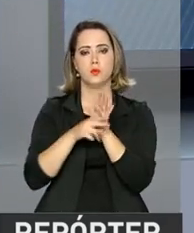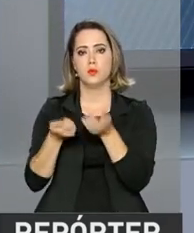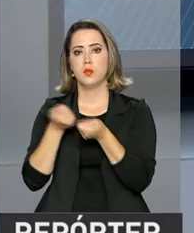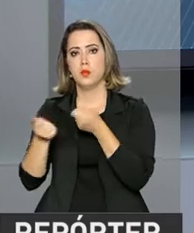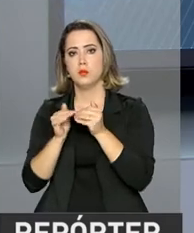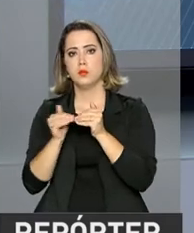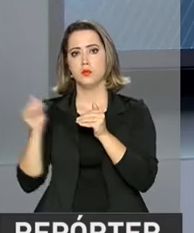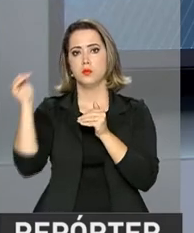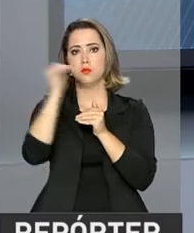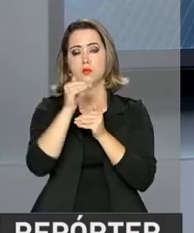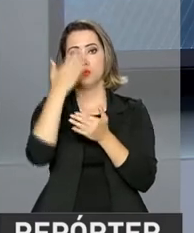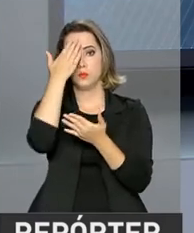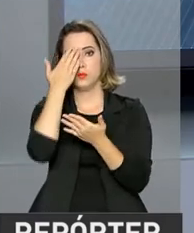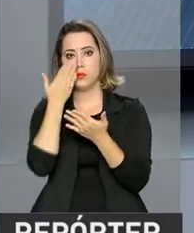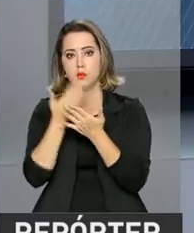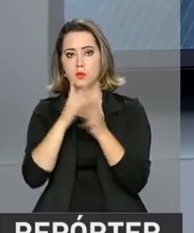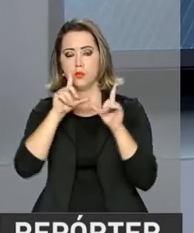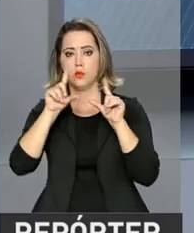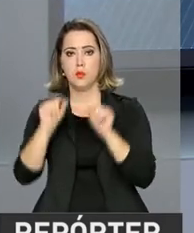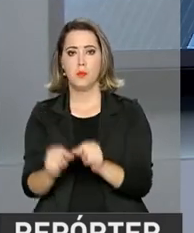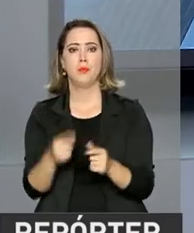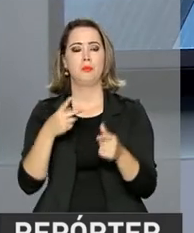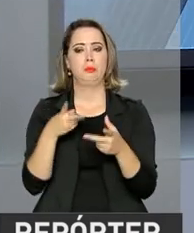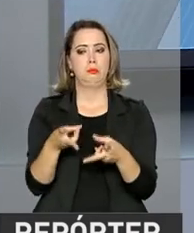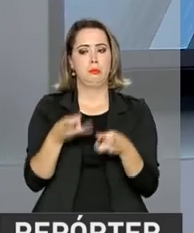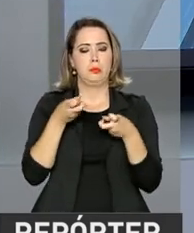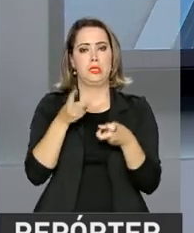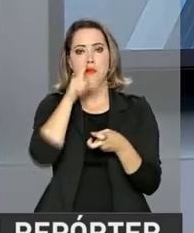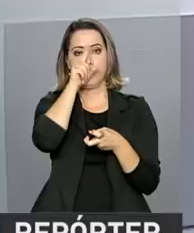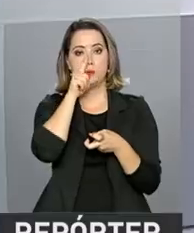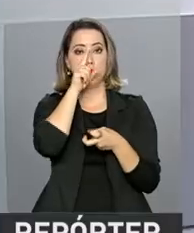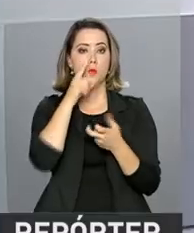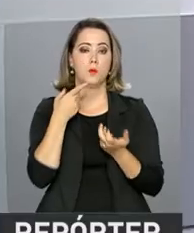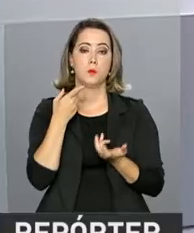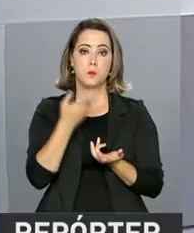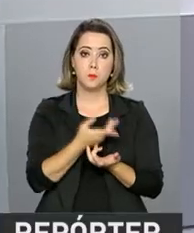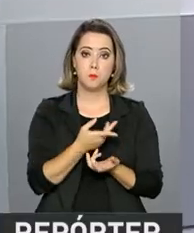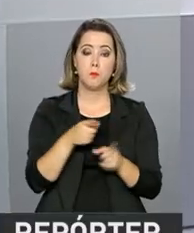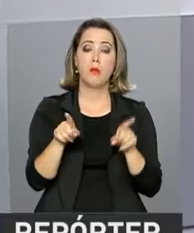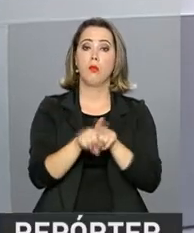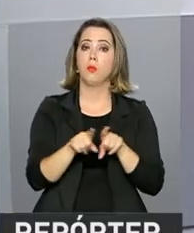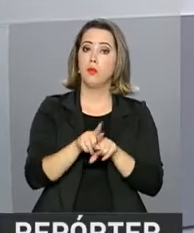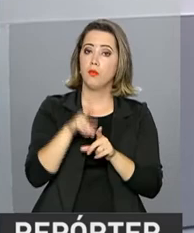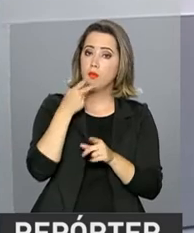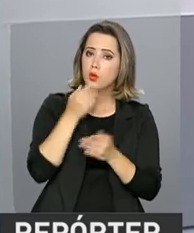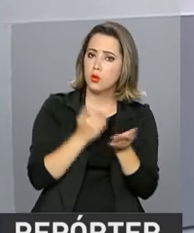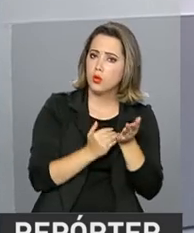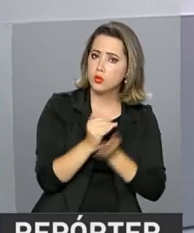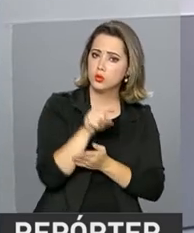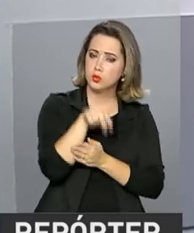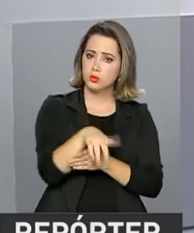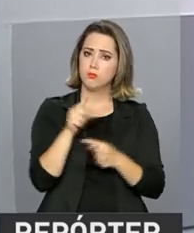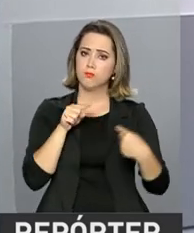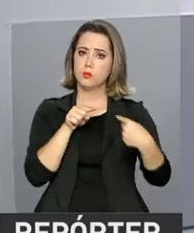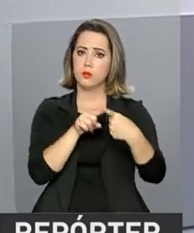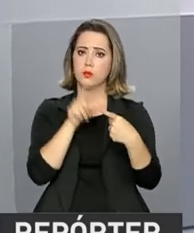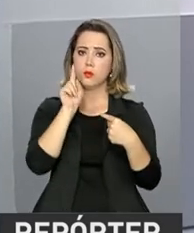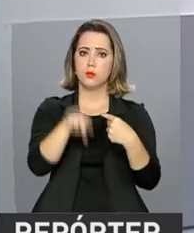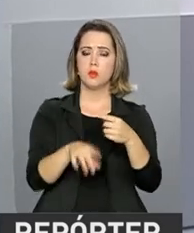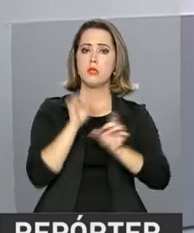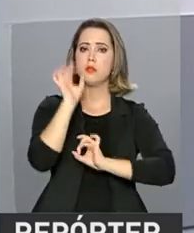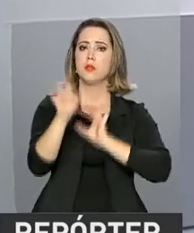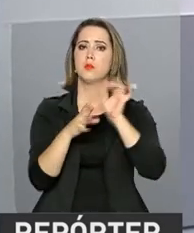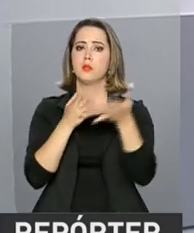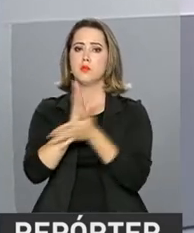aumentaram a confiança e reduziram a percepção de risco segundo ele a continuidade nessa direção em